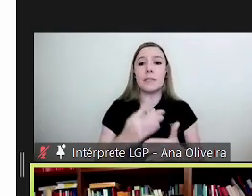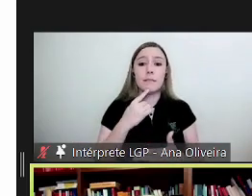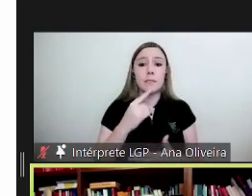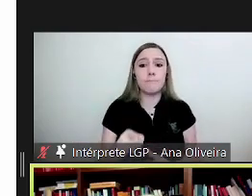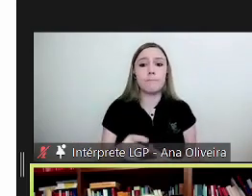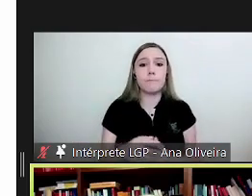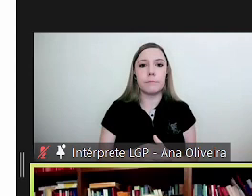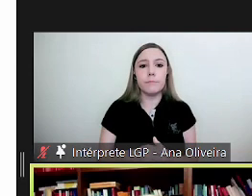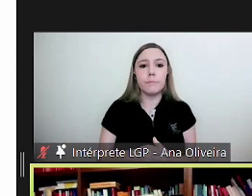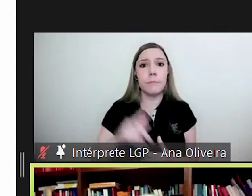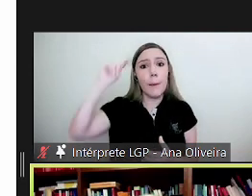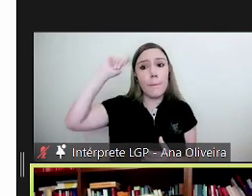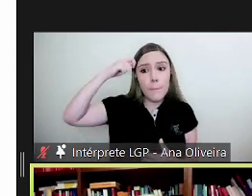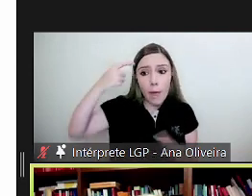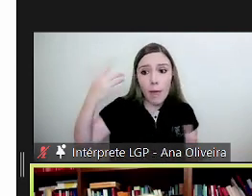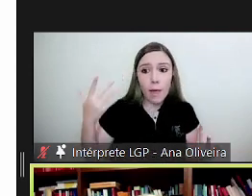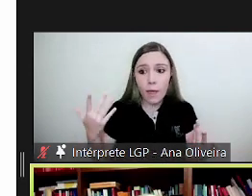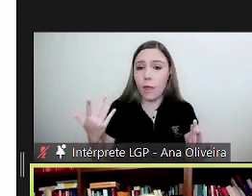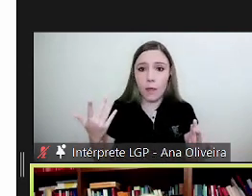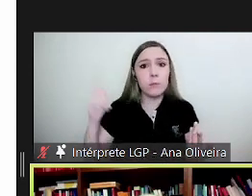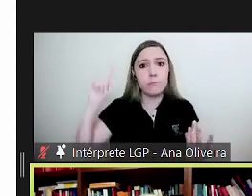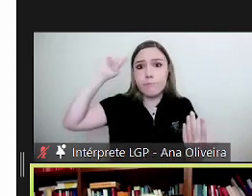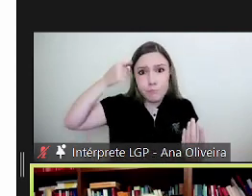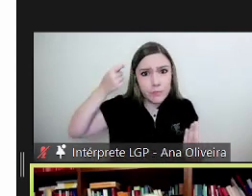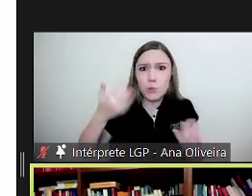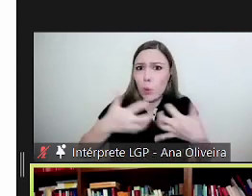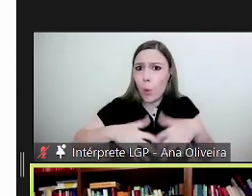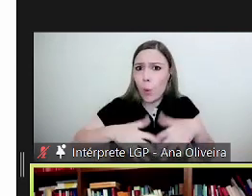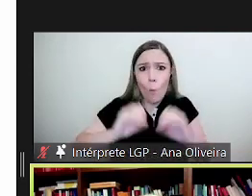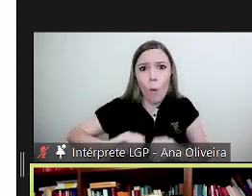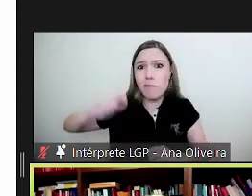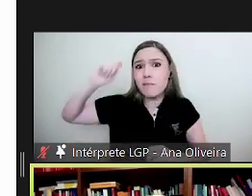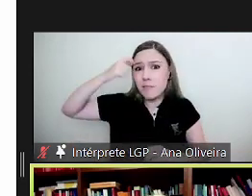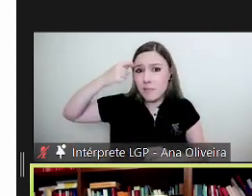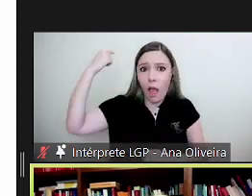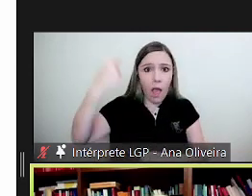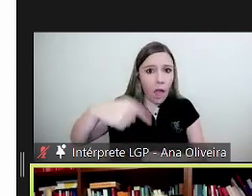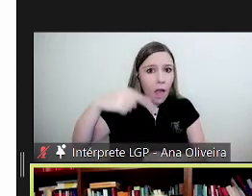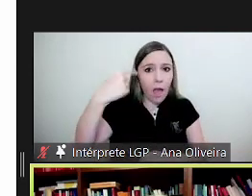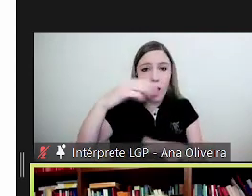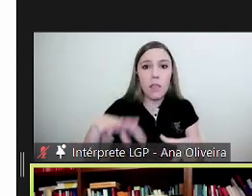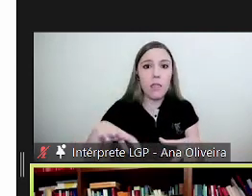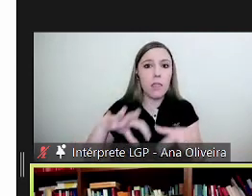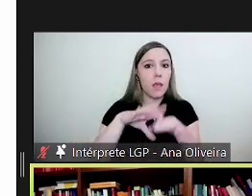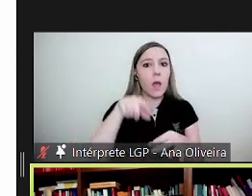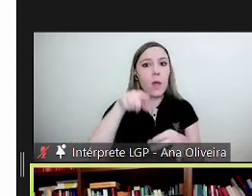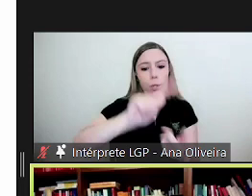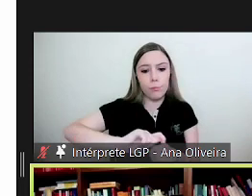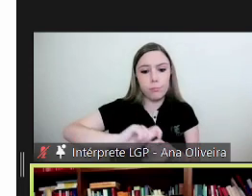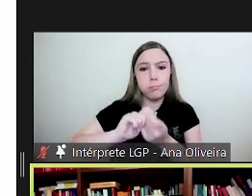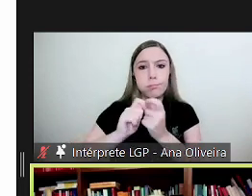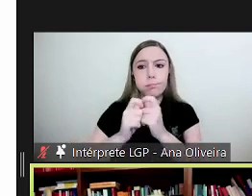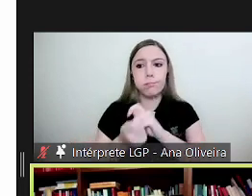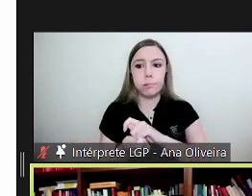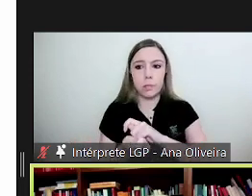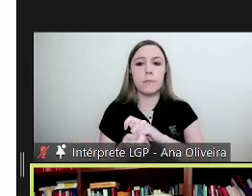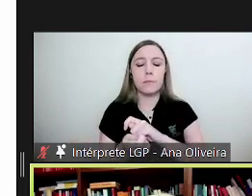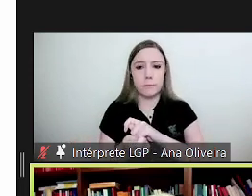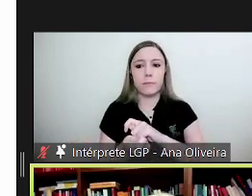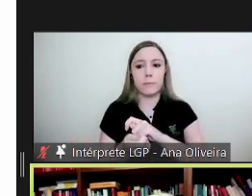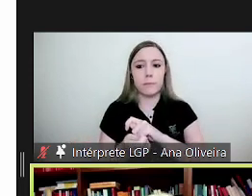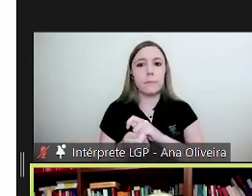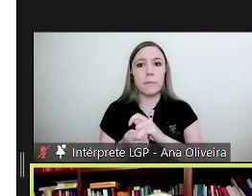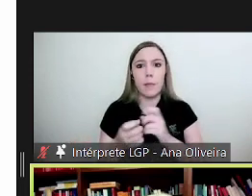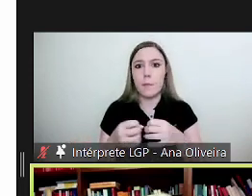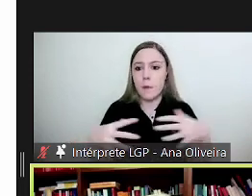os riscos, não temos dúvidas, há riscos inerentes a esta transformação que é cada vez